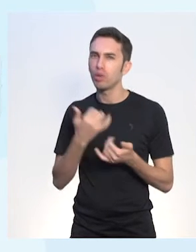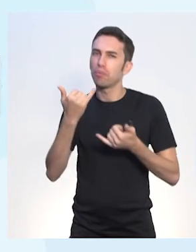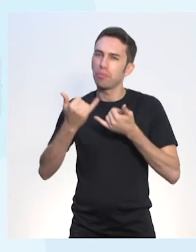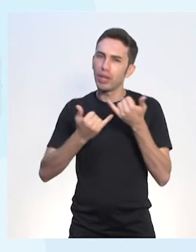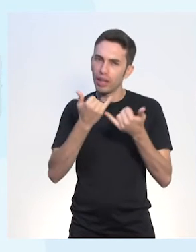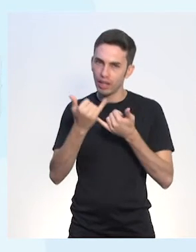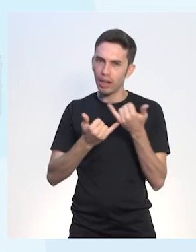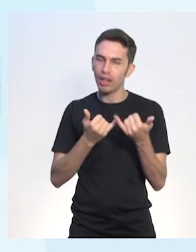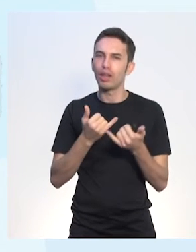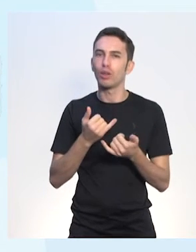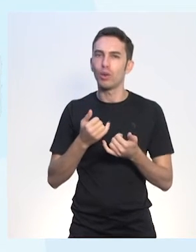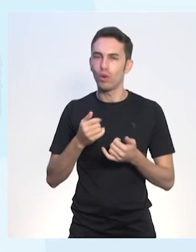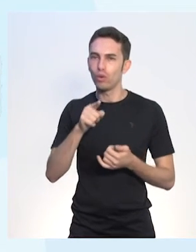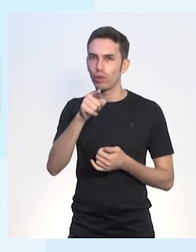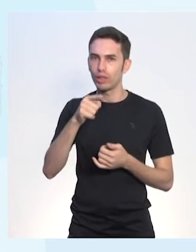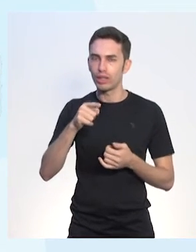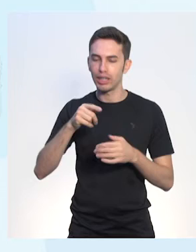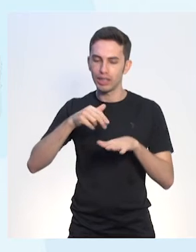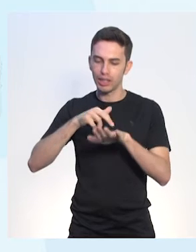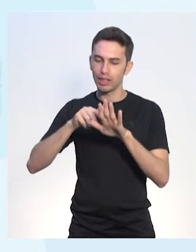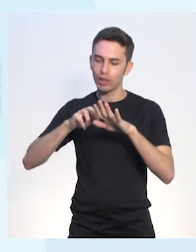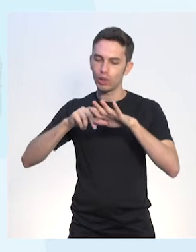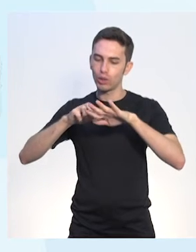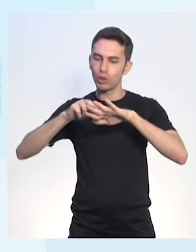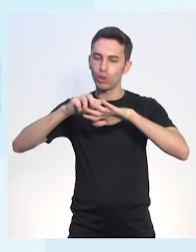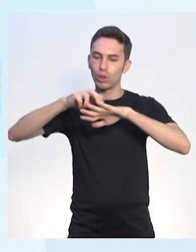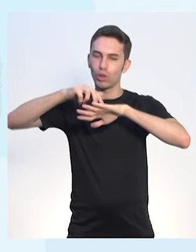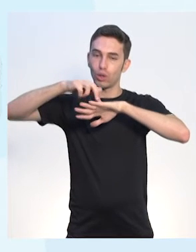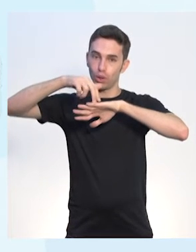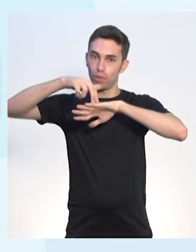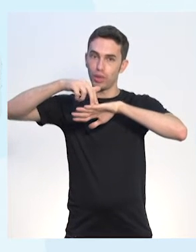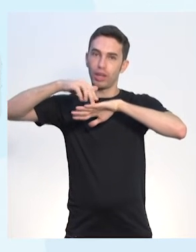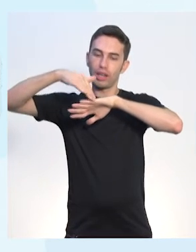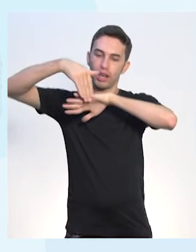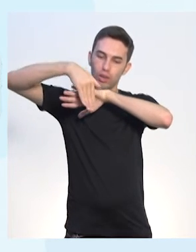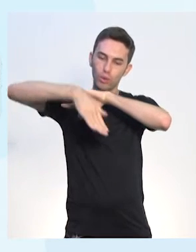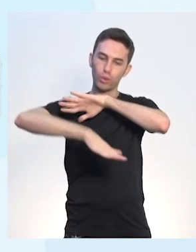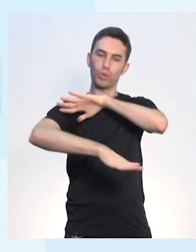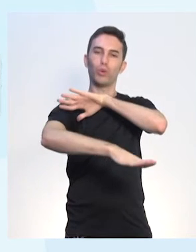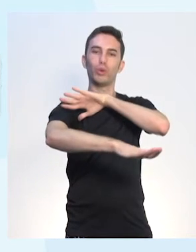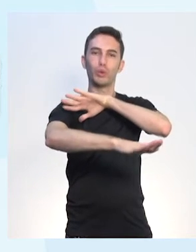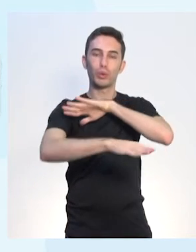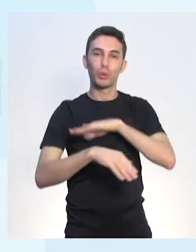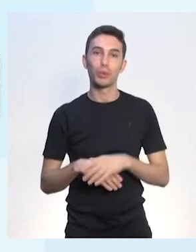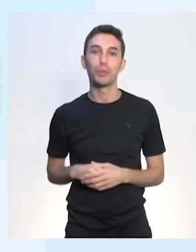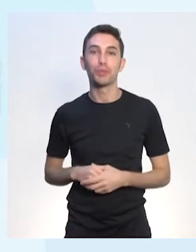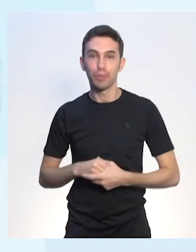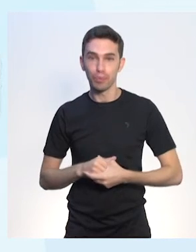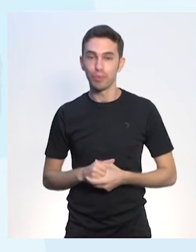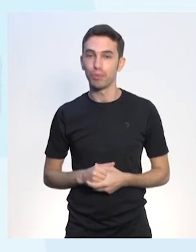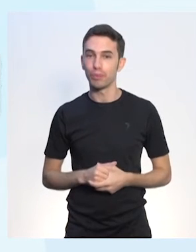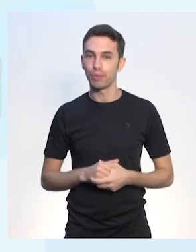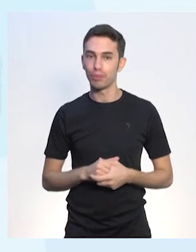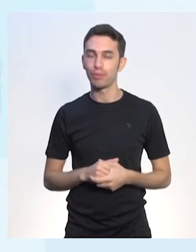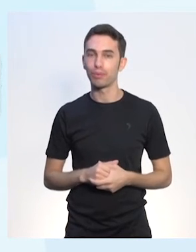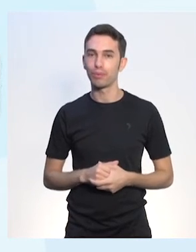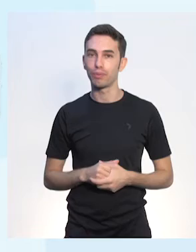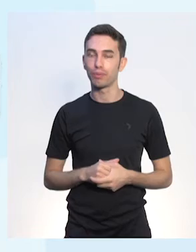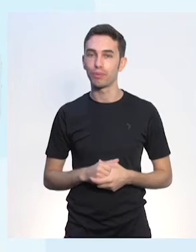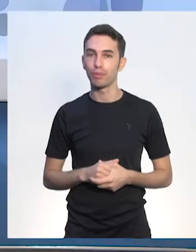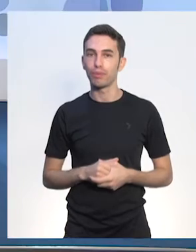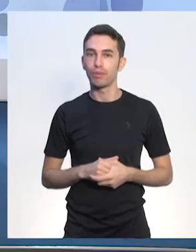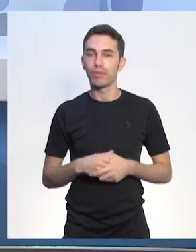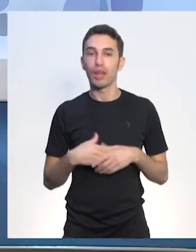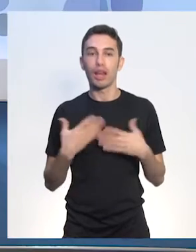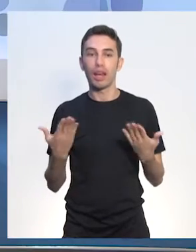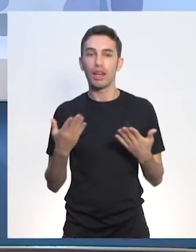do ali, brinquedo um escorregador. escorregador. É um escorregador. Isso. A escada e a parte, né, da rampa, que é o Isso. escorrega. E o